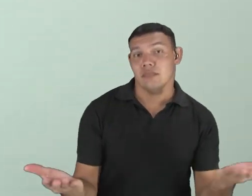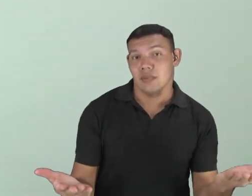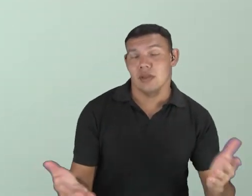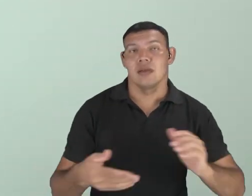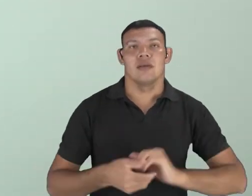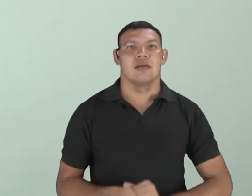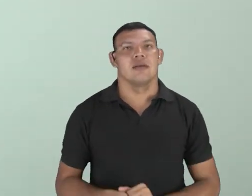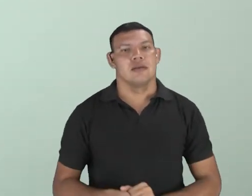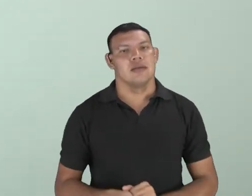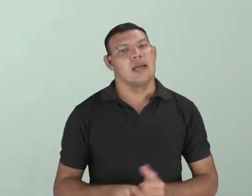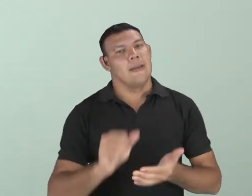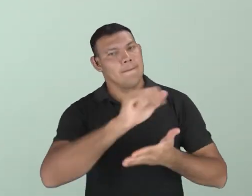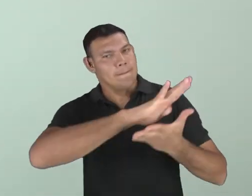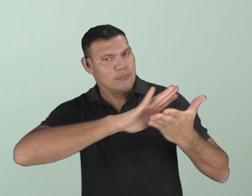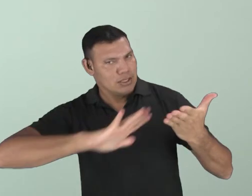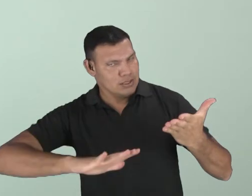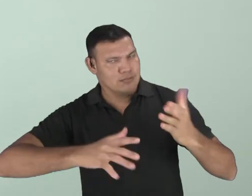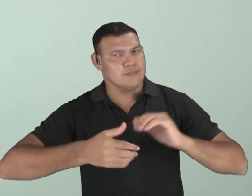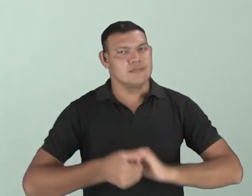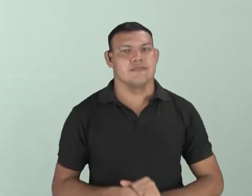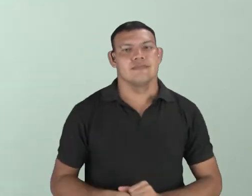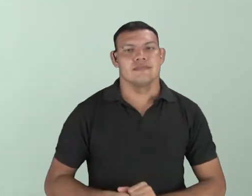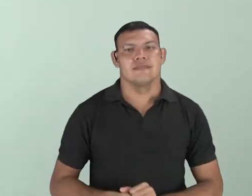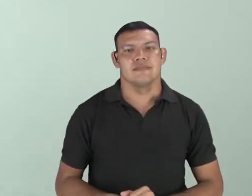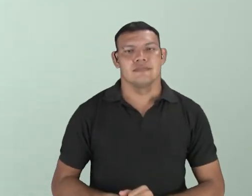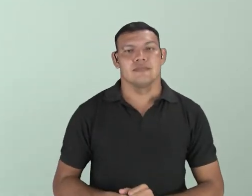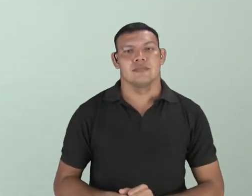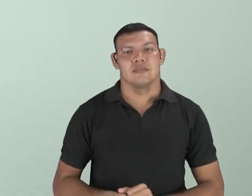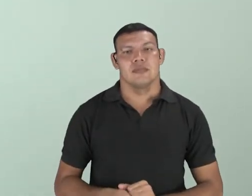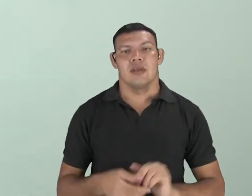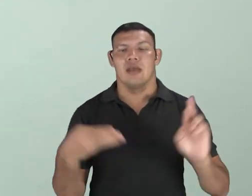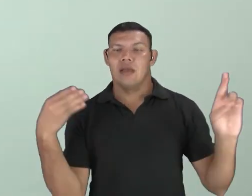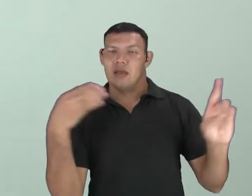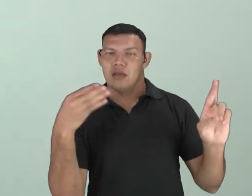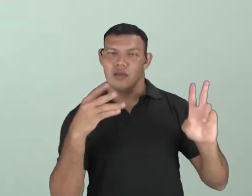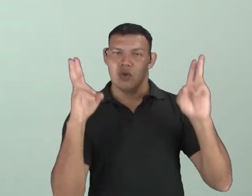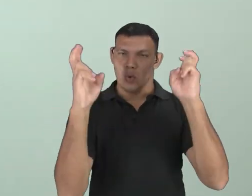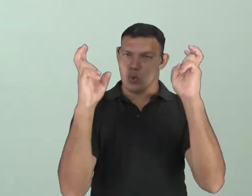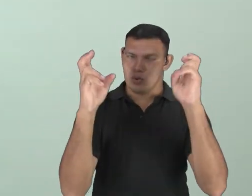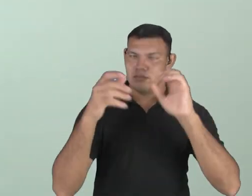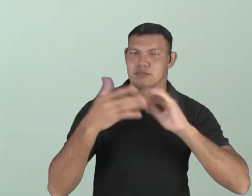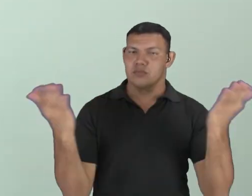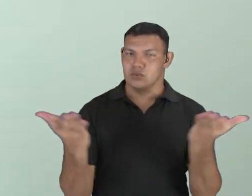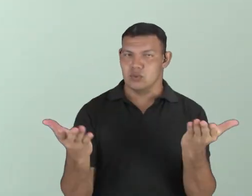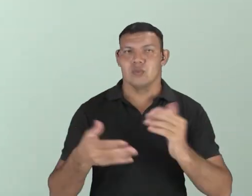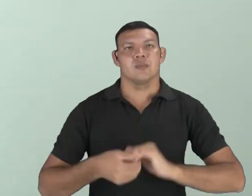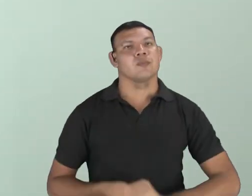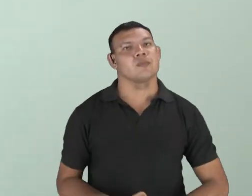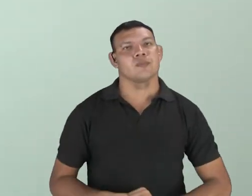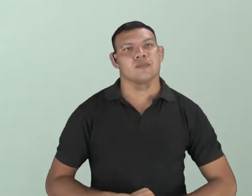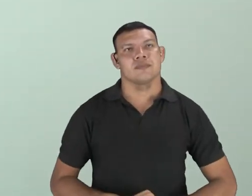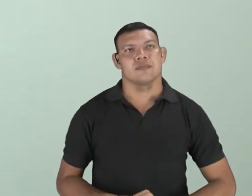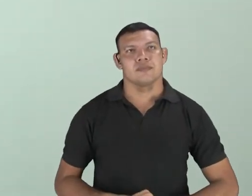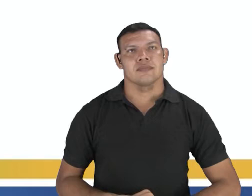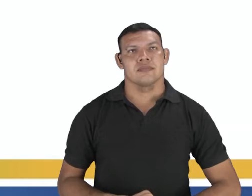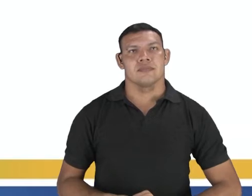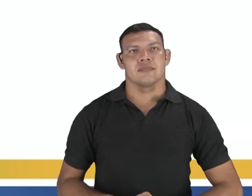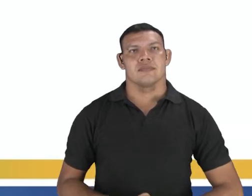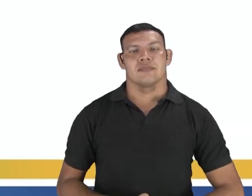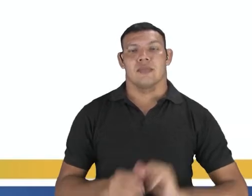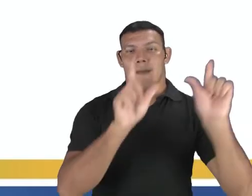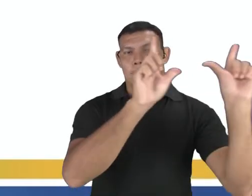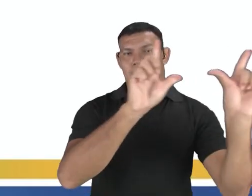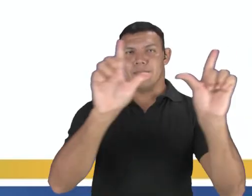texto. Agora, nós vamos exercitar um pouquinho a respeito do que nós falamos aqui.